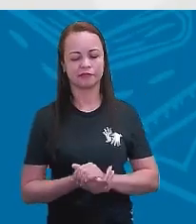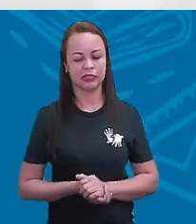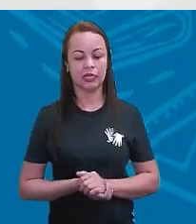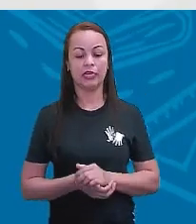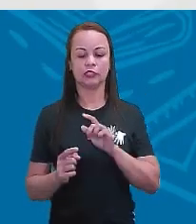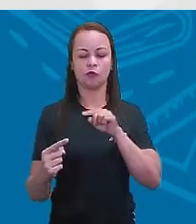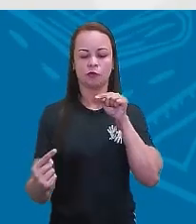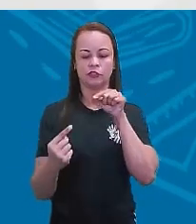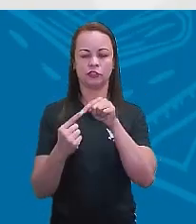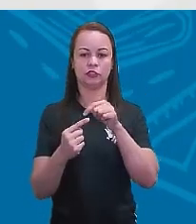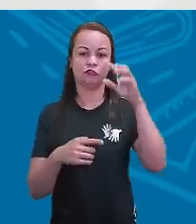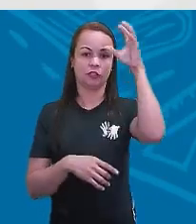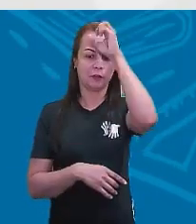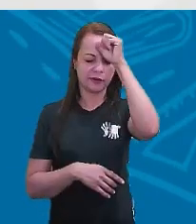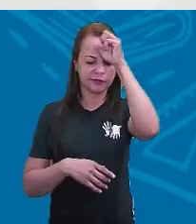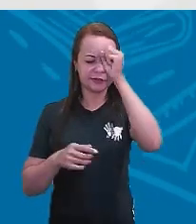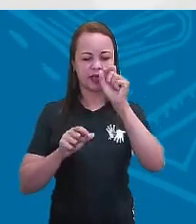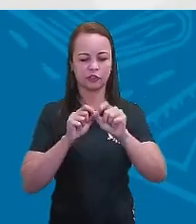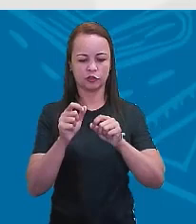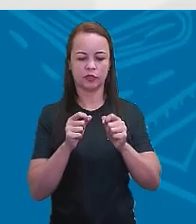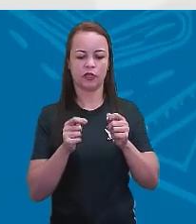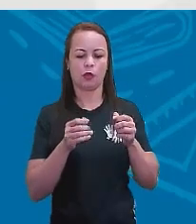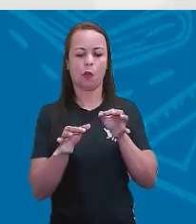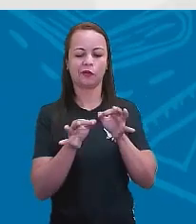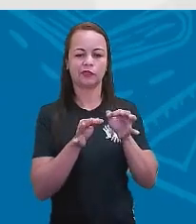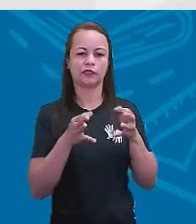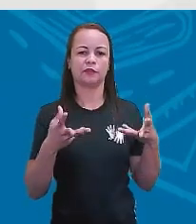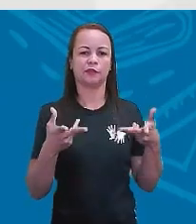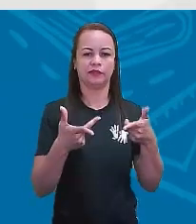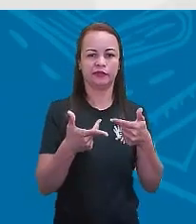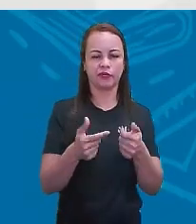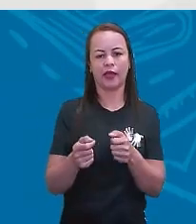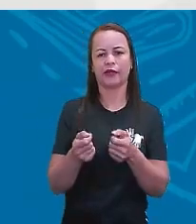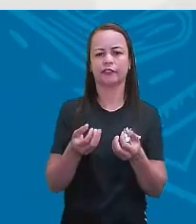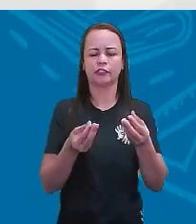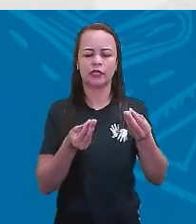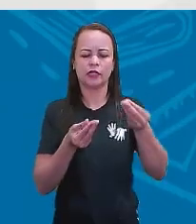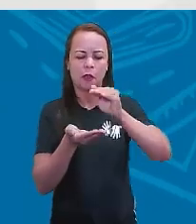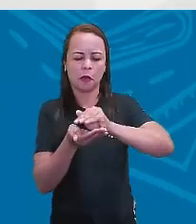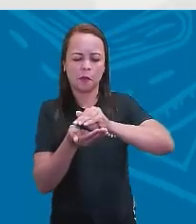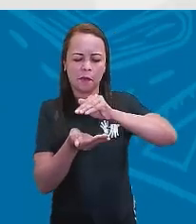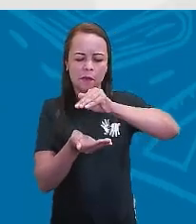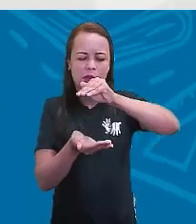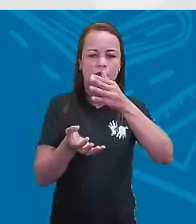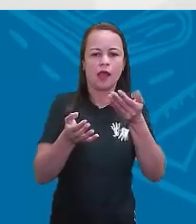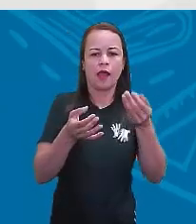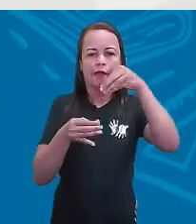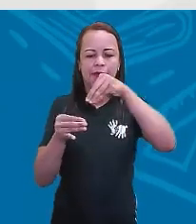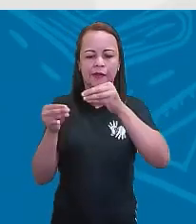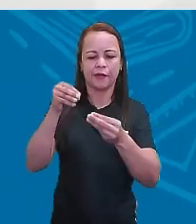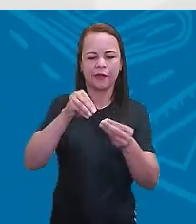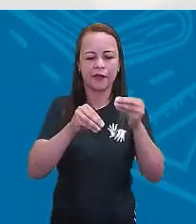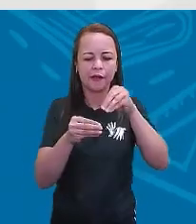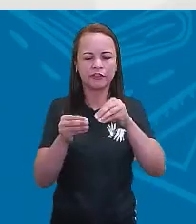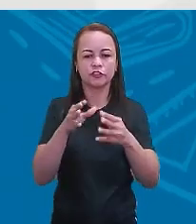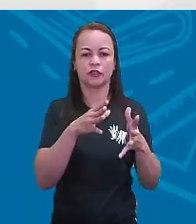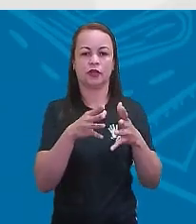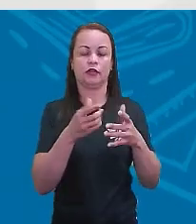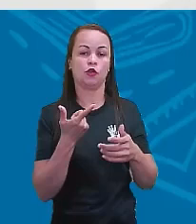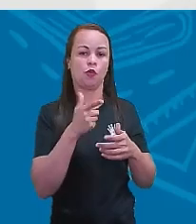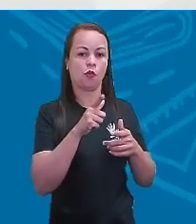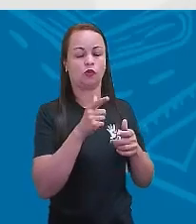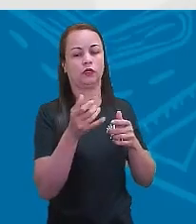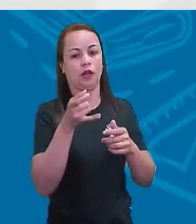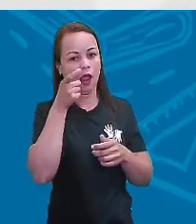aprendizagem é coordenar suas habilidades manuais de empilhar, encaixar e outras no atendimento adequado a